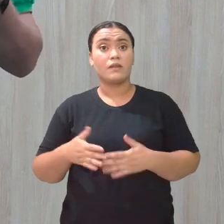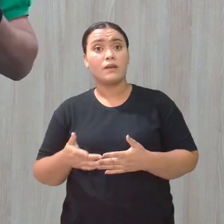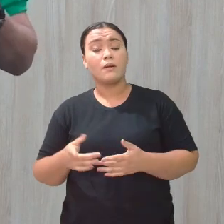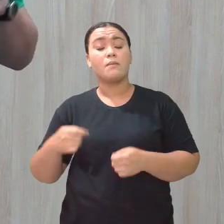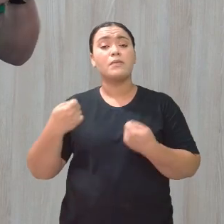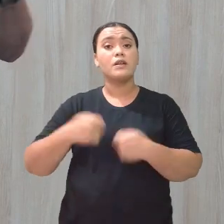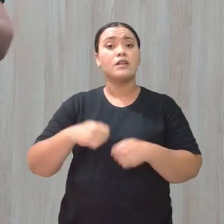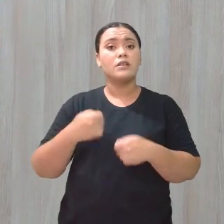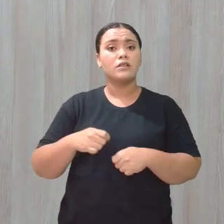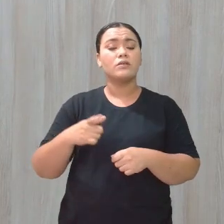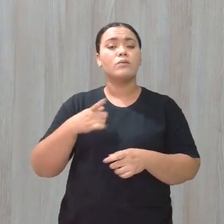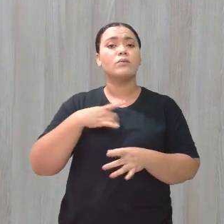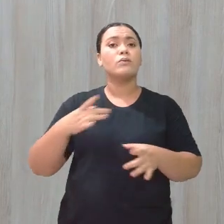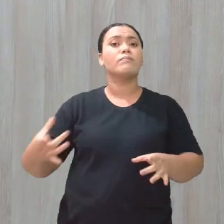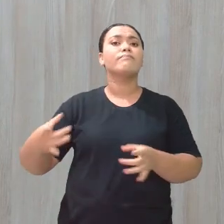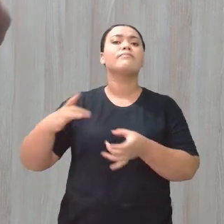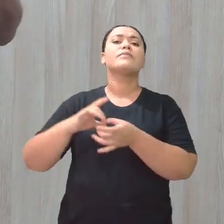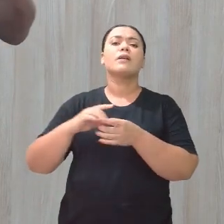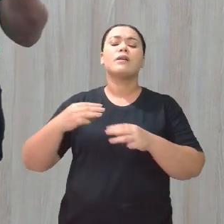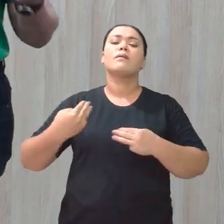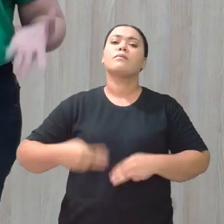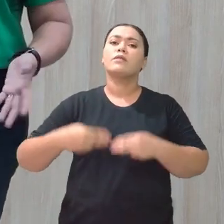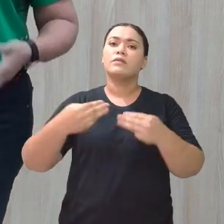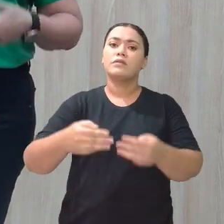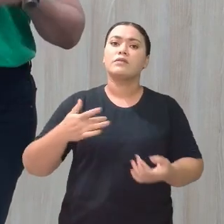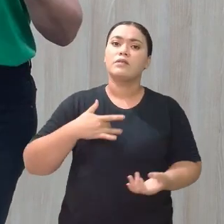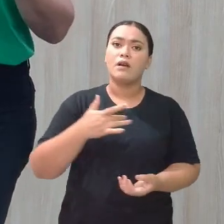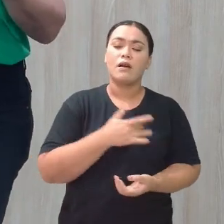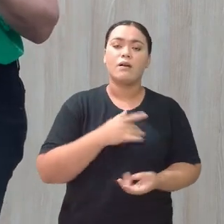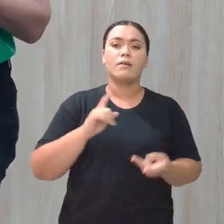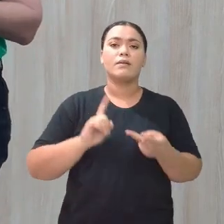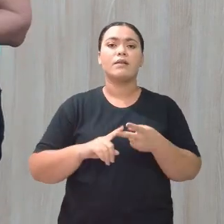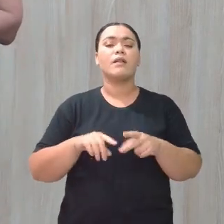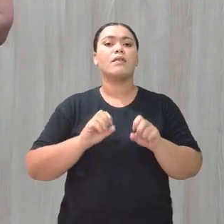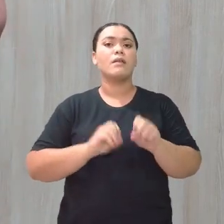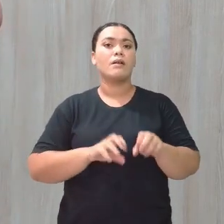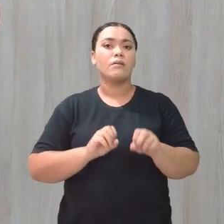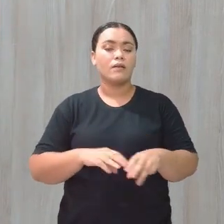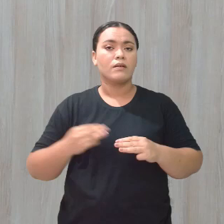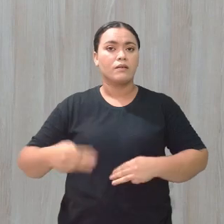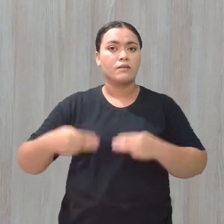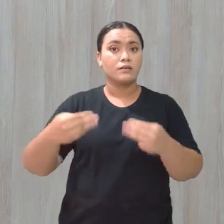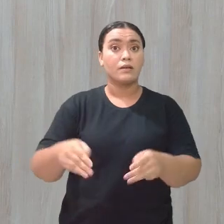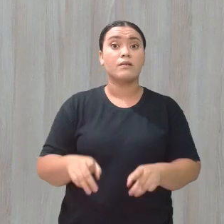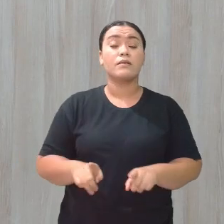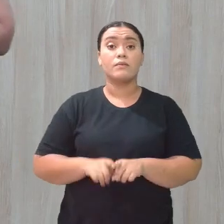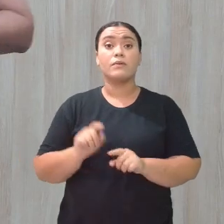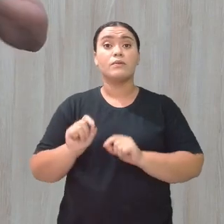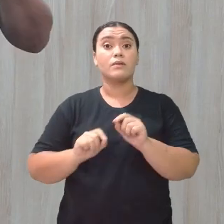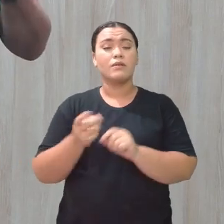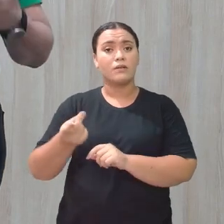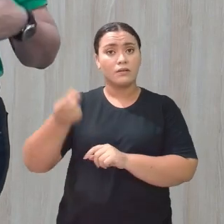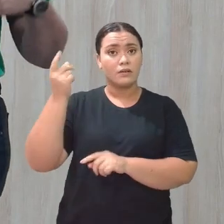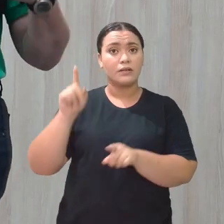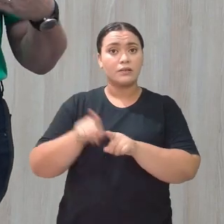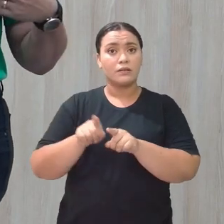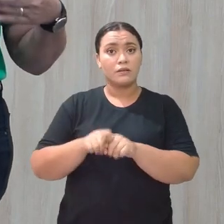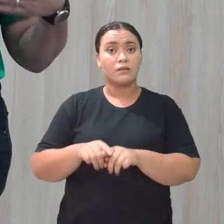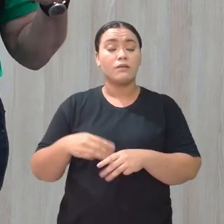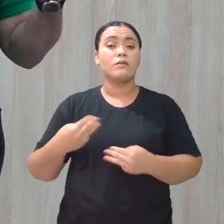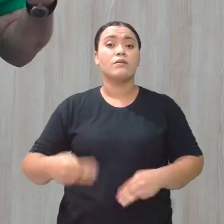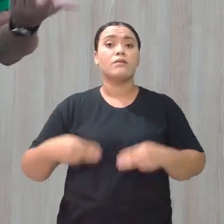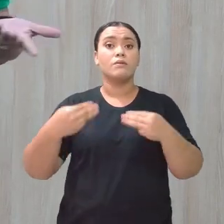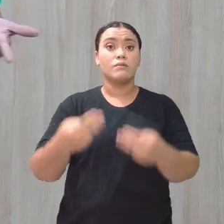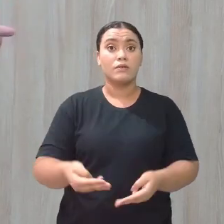uma ação integrada, do Ministério da Saúde, do Ministério da Educação, na ocasião do Ministério do Desenvolvimento